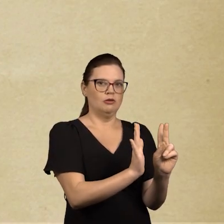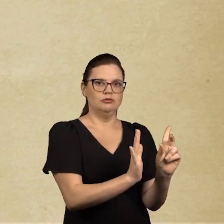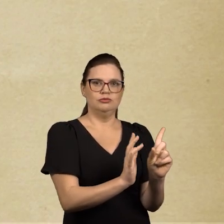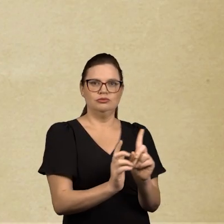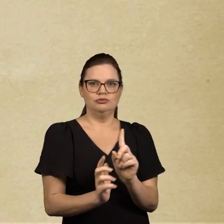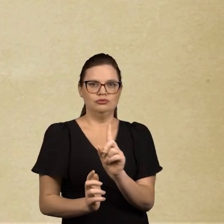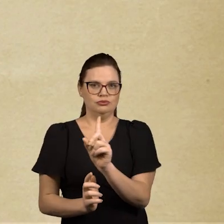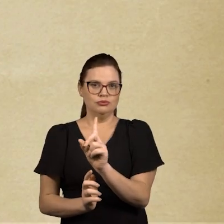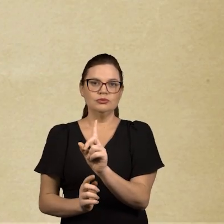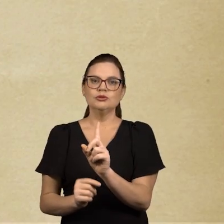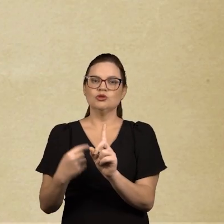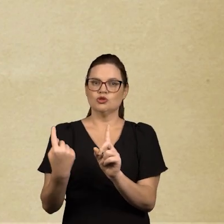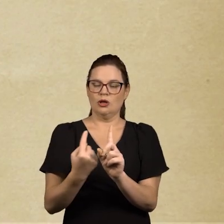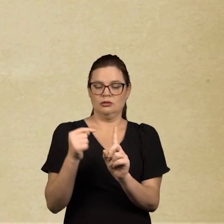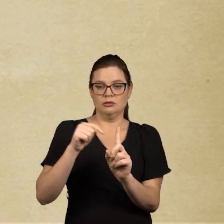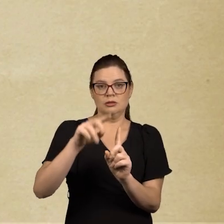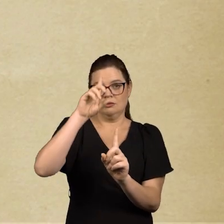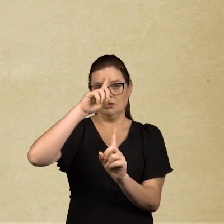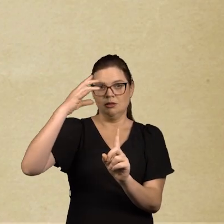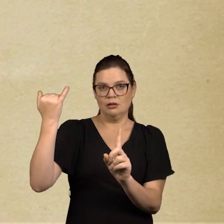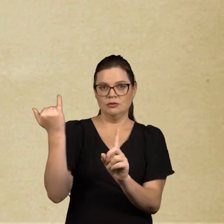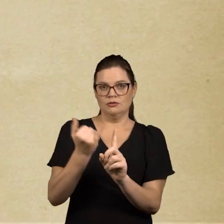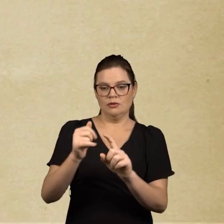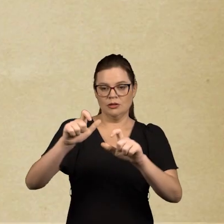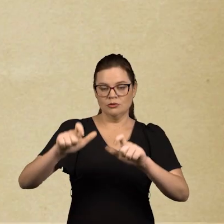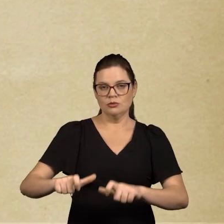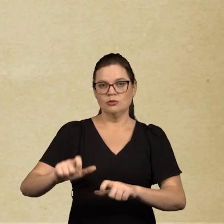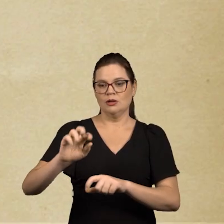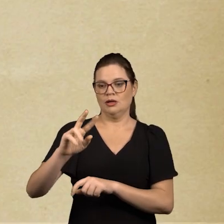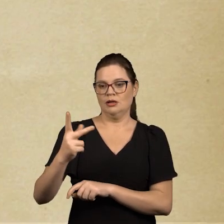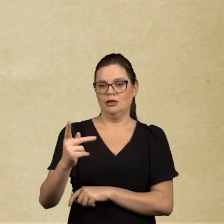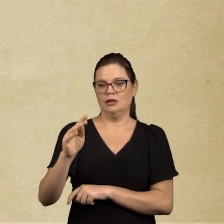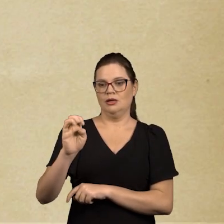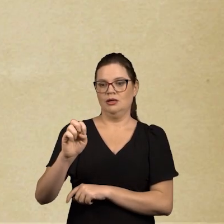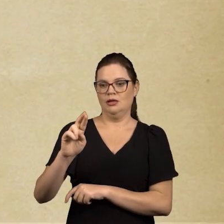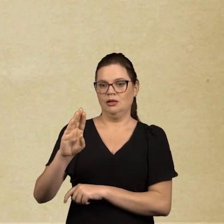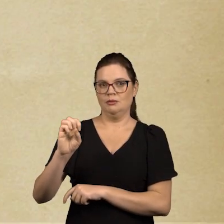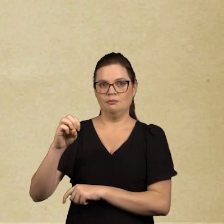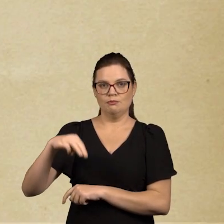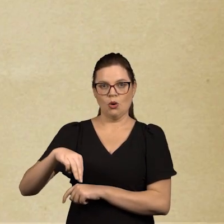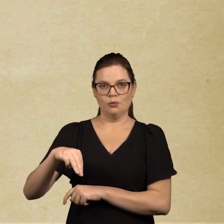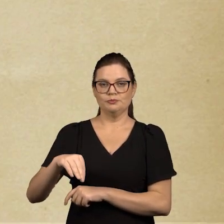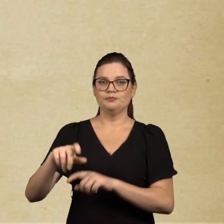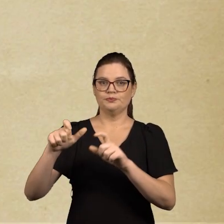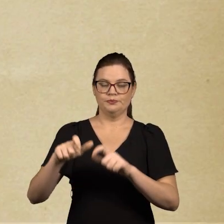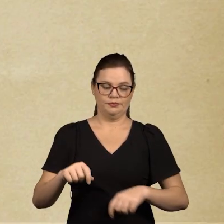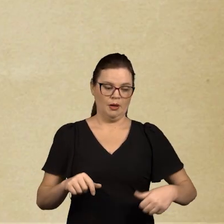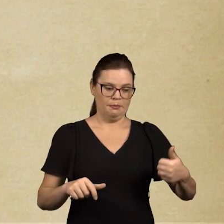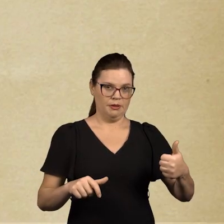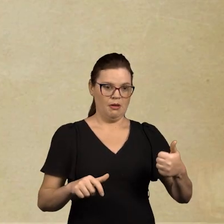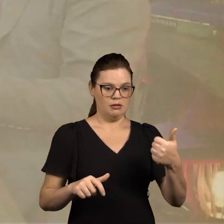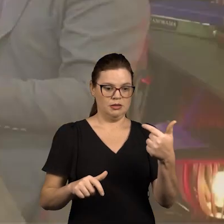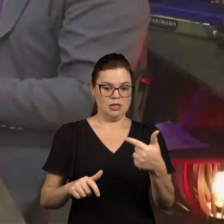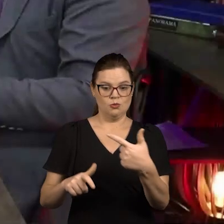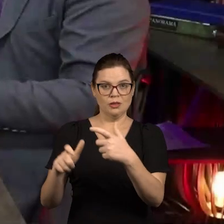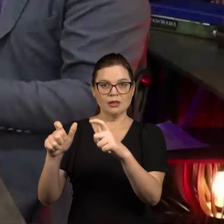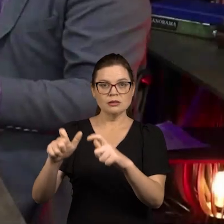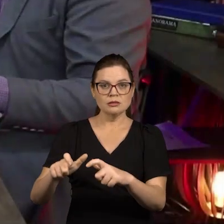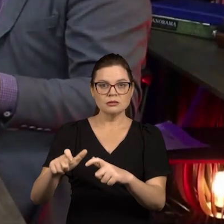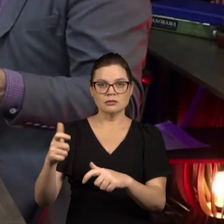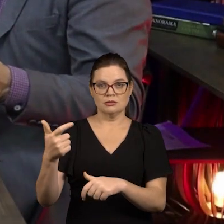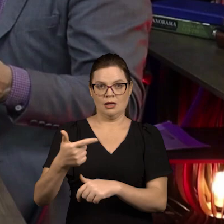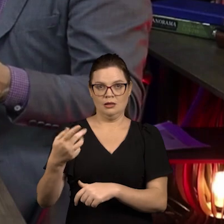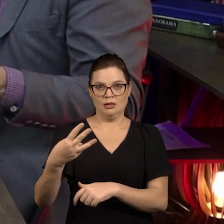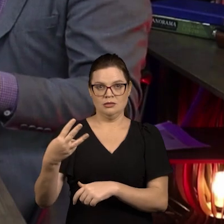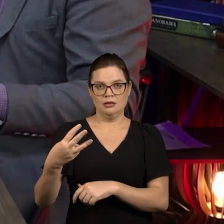quando Deus agora se revela a ele em Hebrom. No altar de Hebrom, ele teve